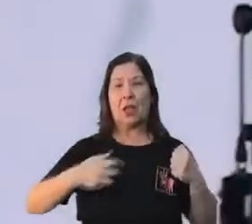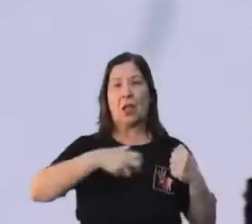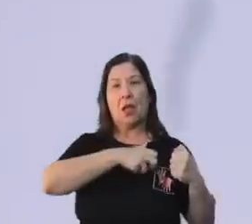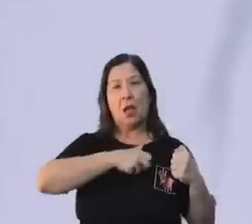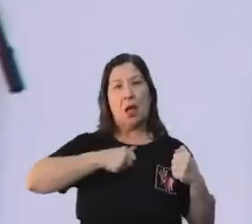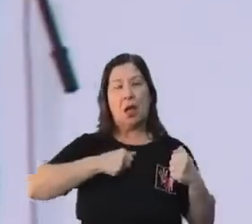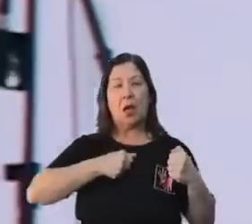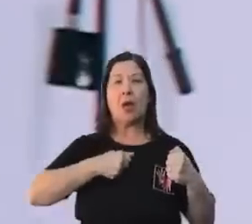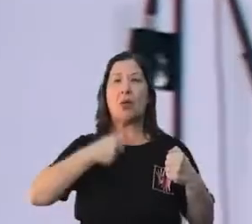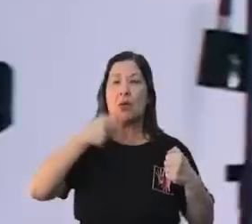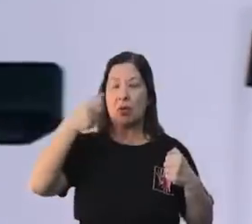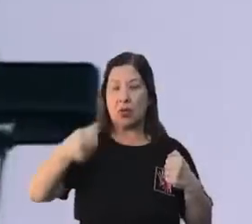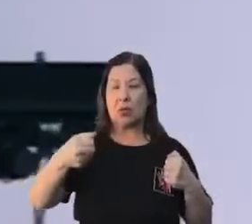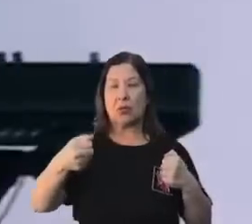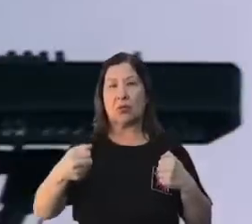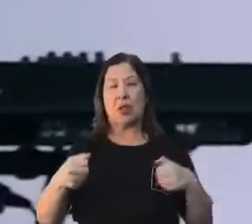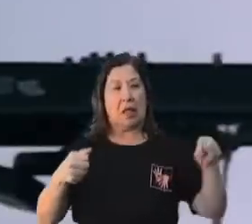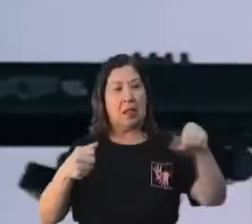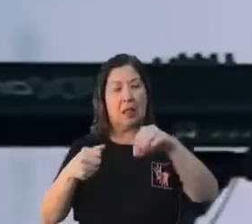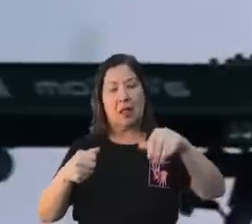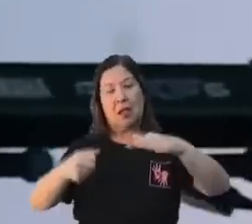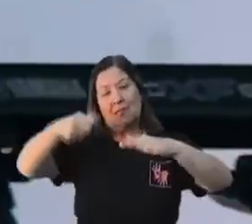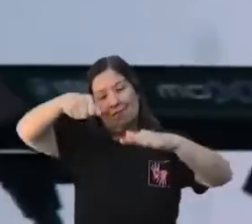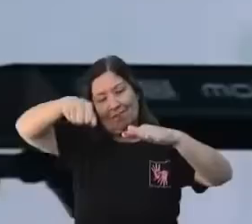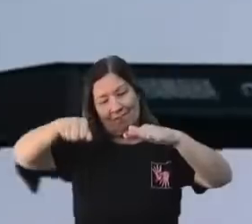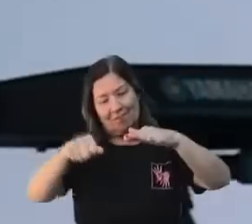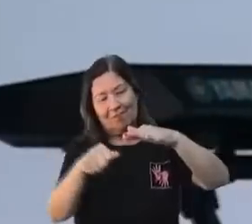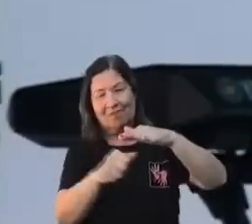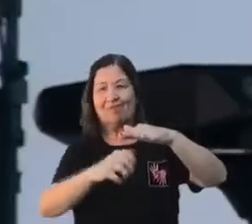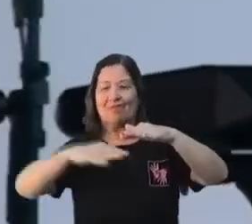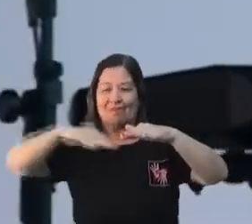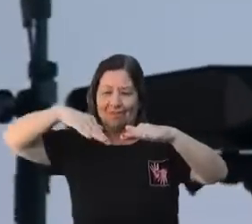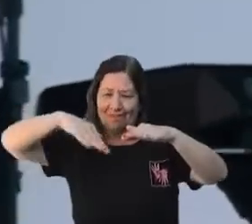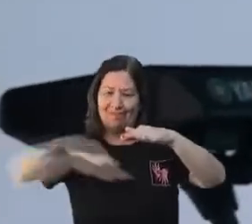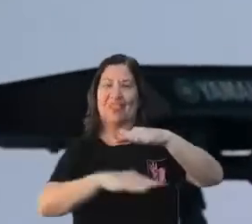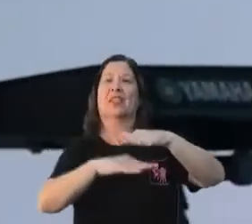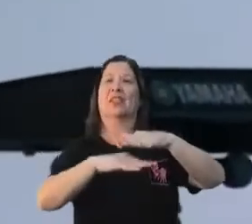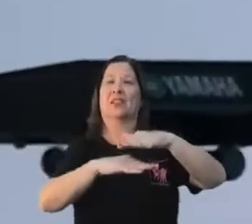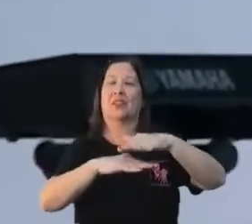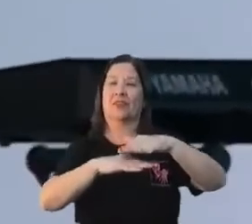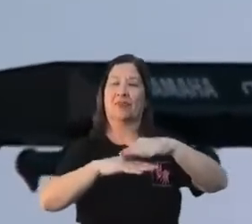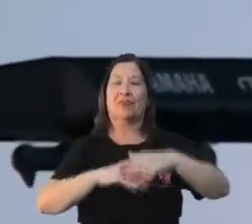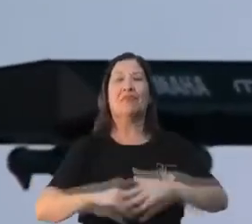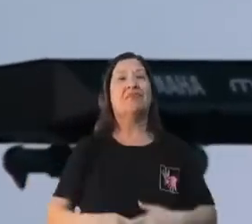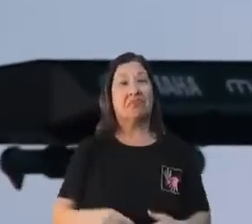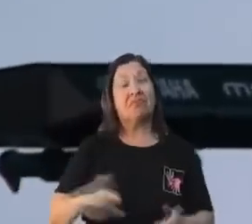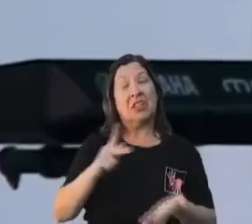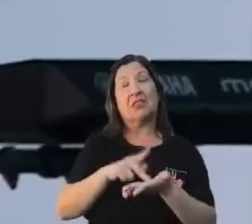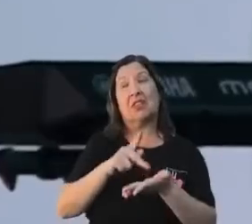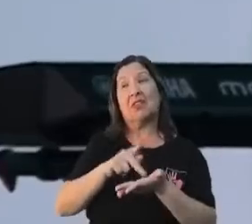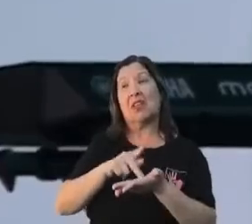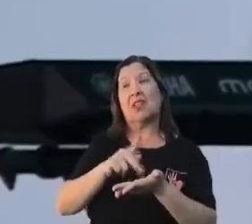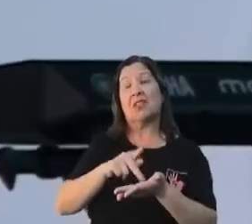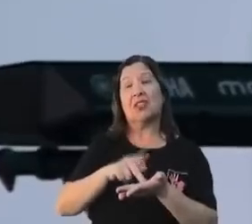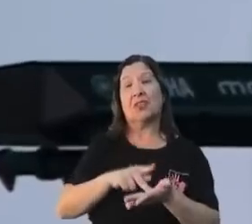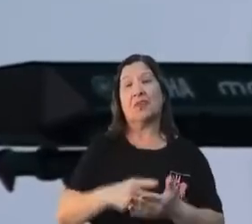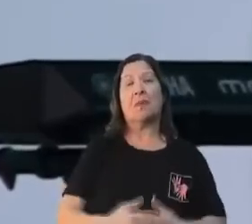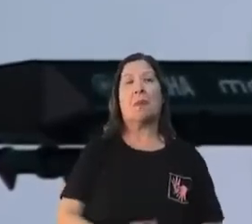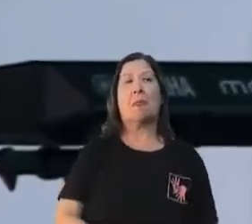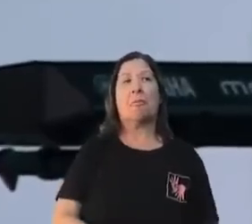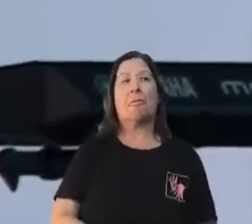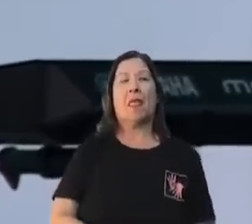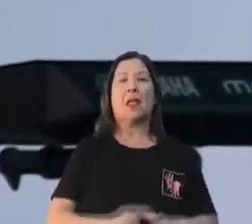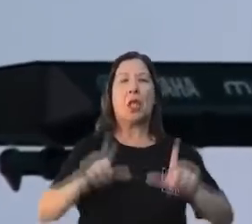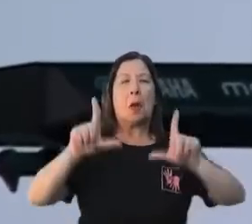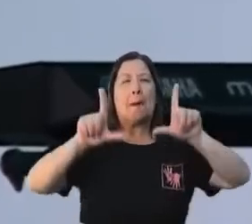o coração dele na África. Quando você vai a Malawi, lá tem uma catedral de chão batido, e tem uma placa de